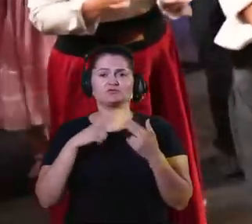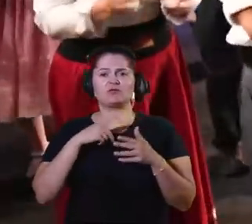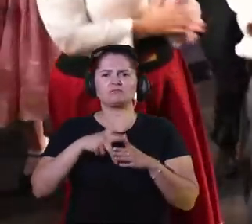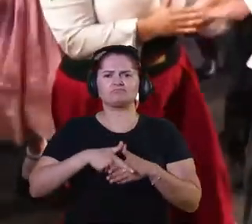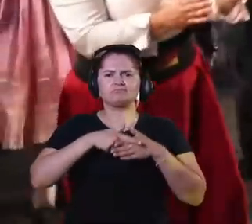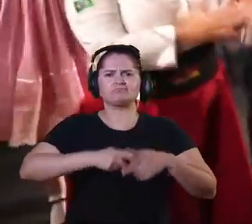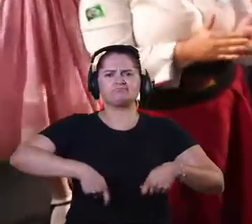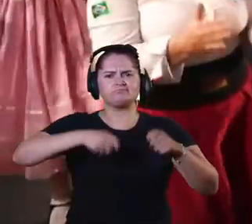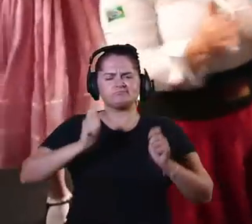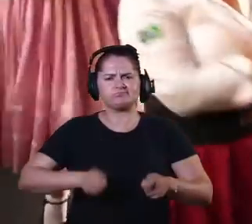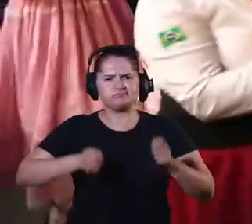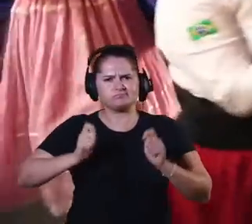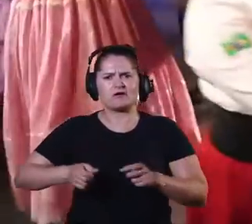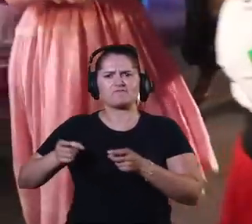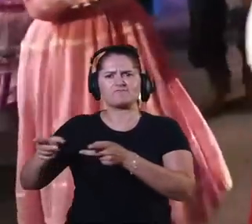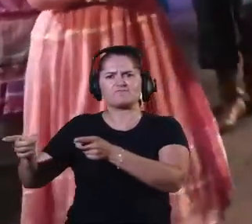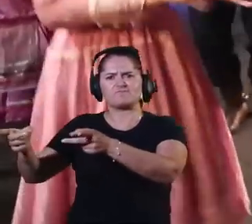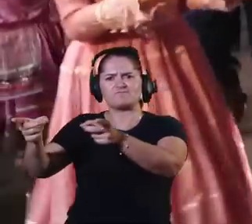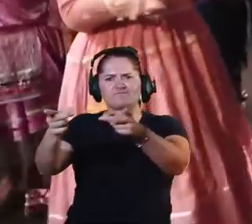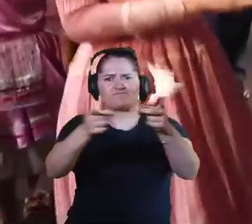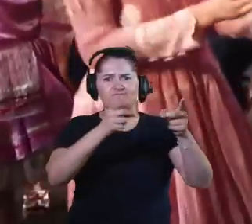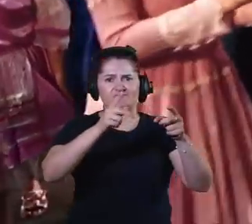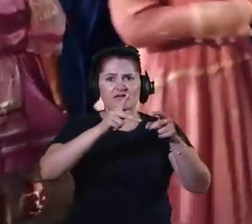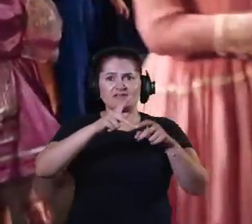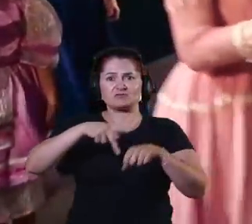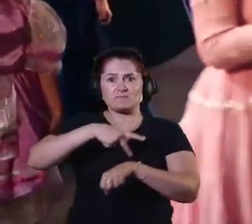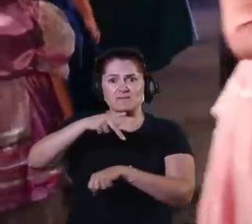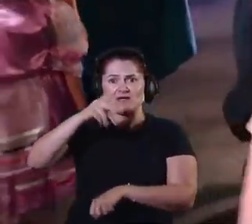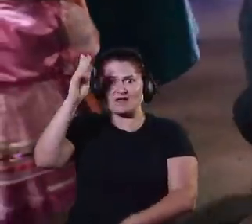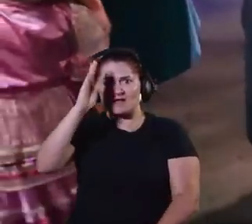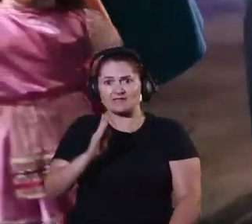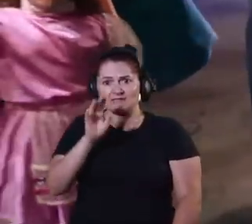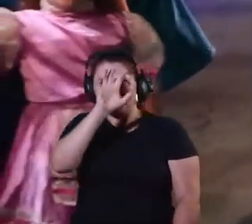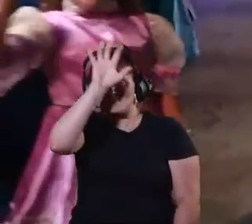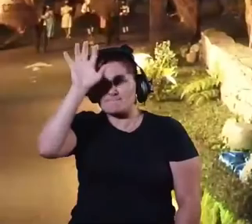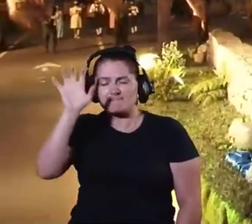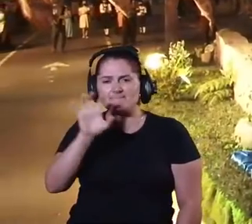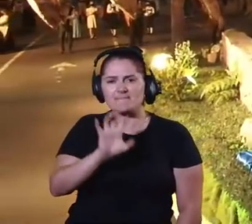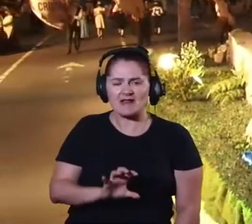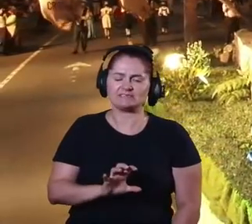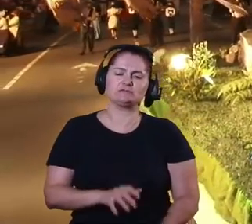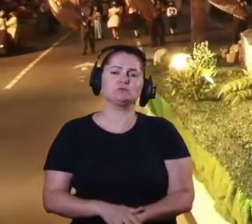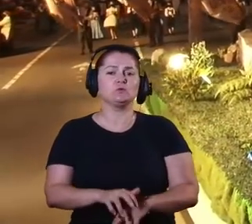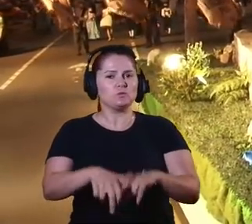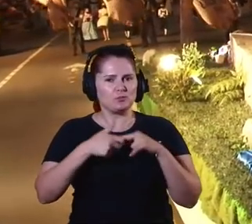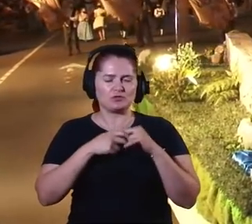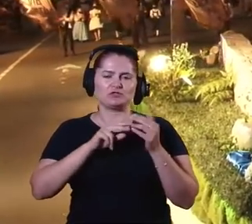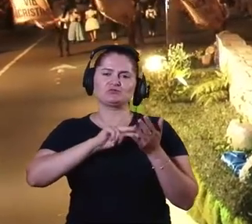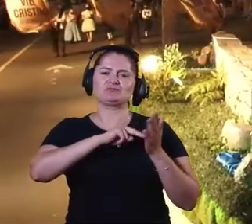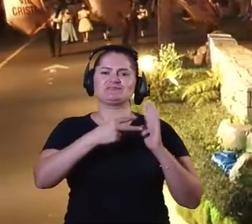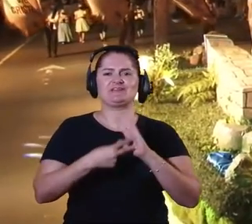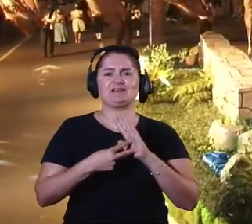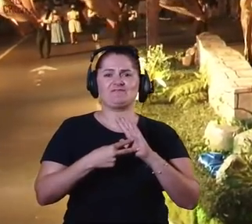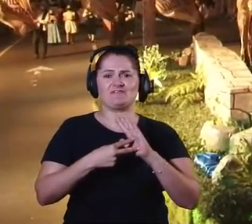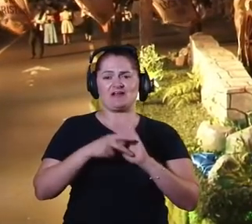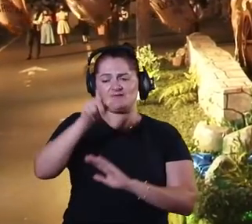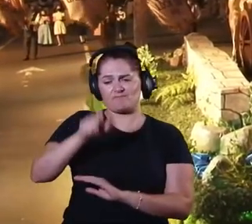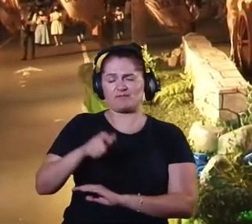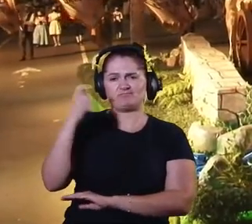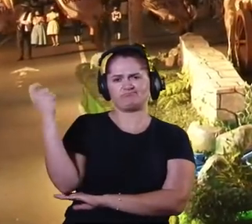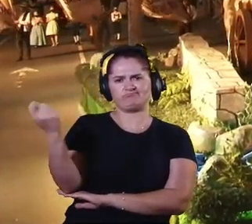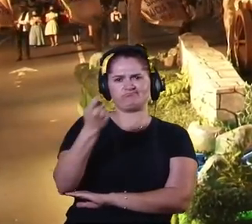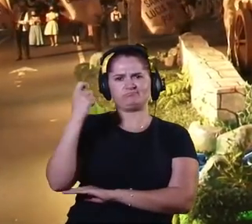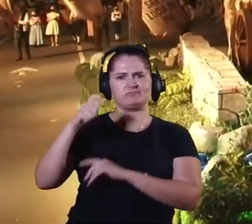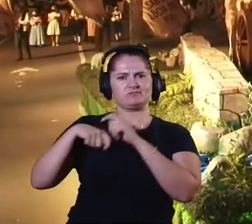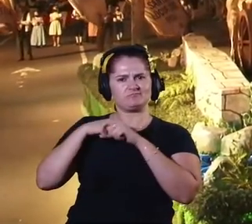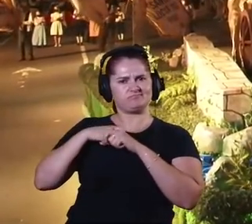estado do Rio Grande do Sul para todo o país. Por isso, a representação do gaúcho. O detalhe aí do